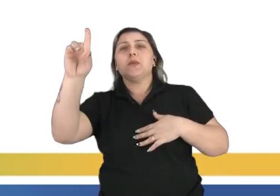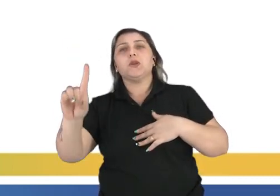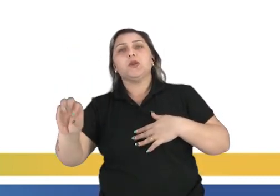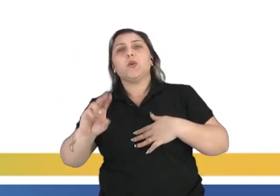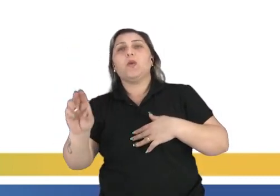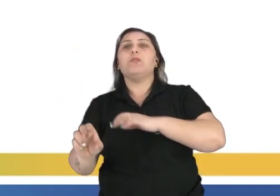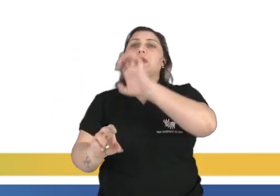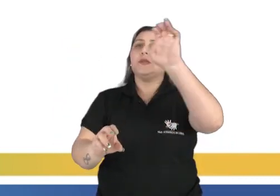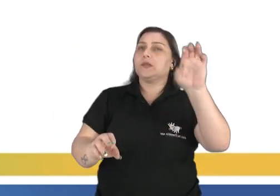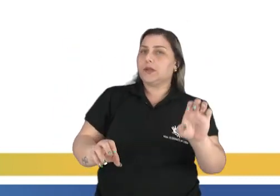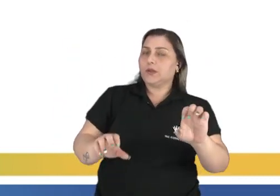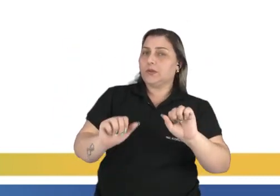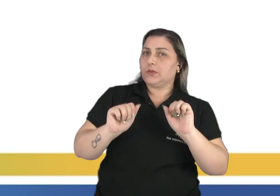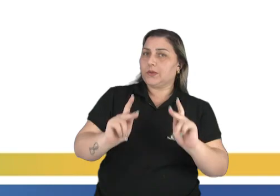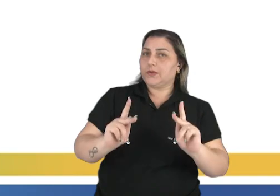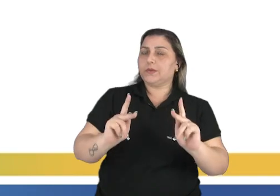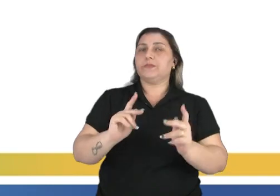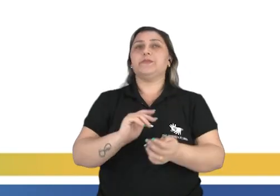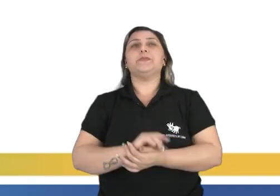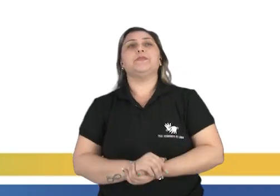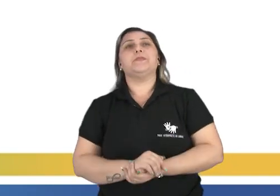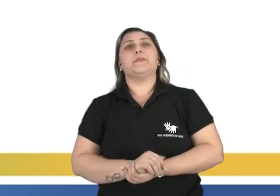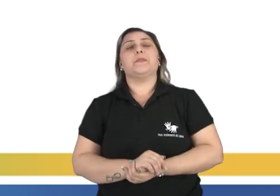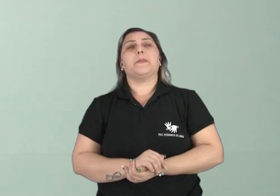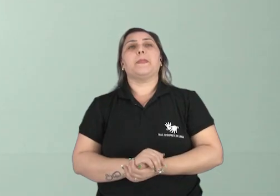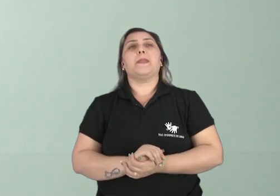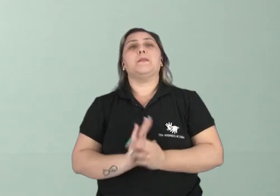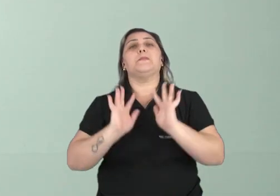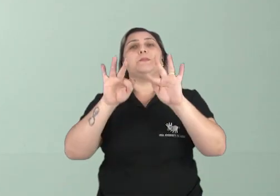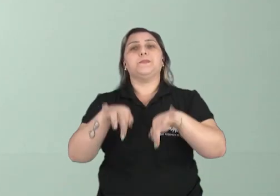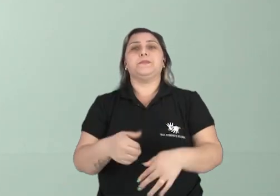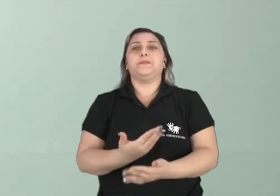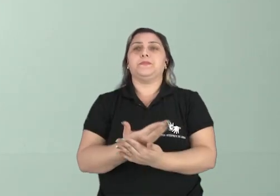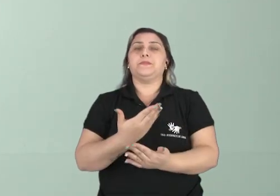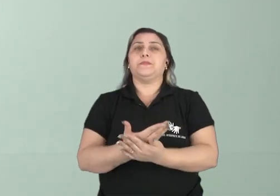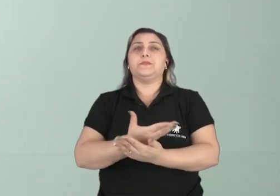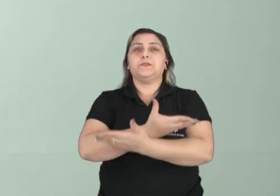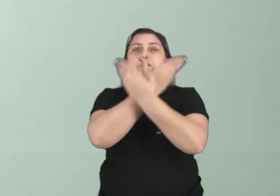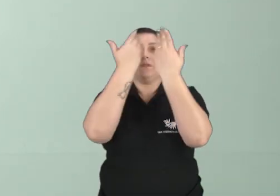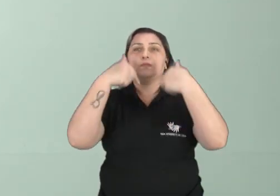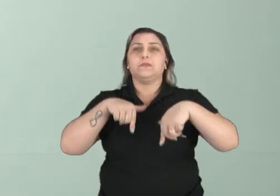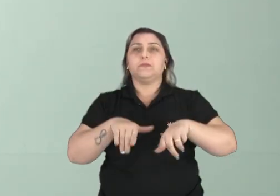ou para a esquerda, tá ok? Então, aqui fechamos a nossa aula. Não